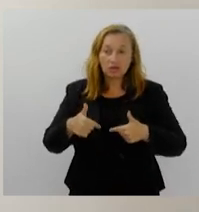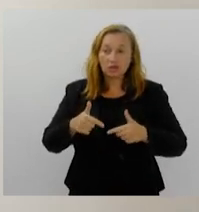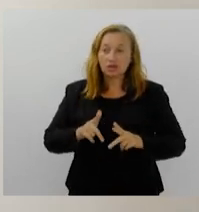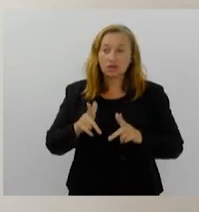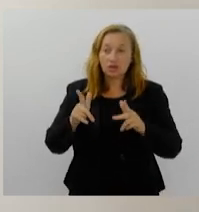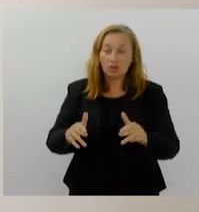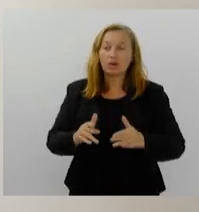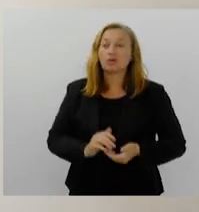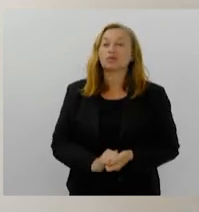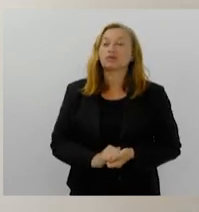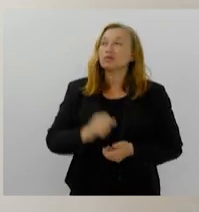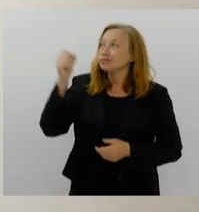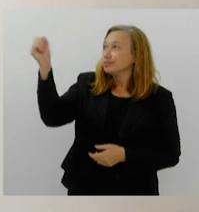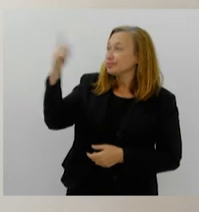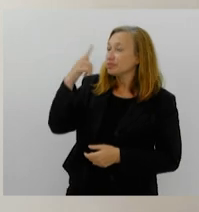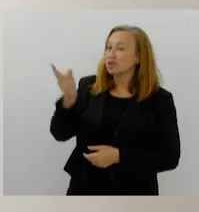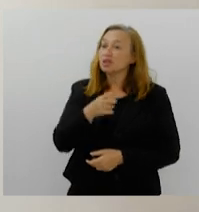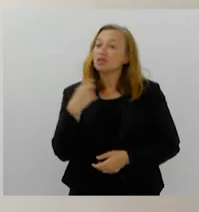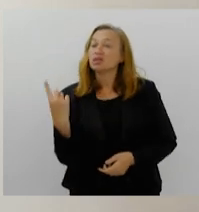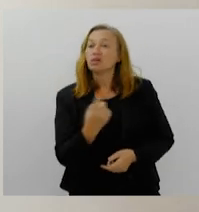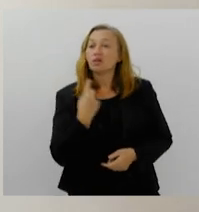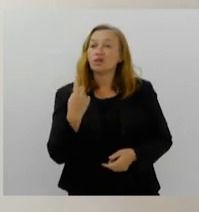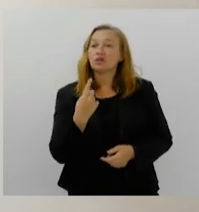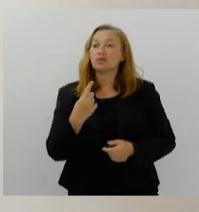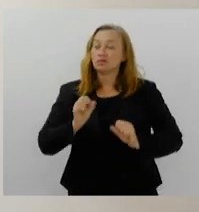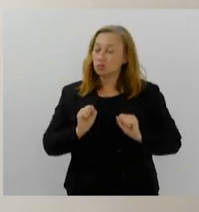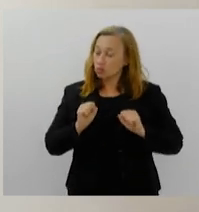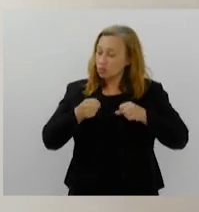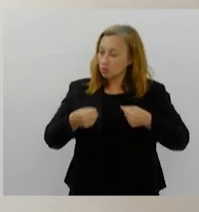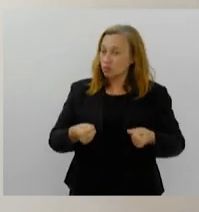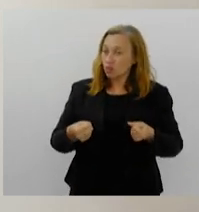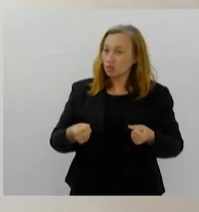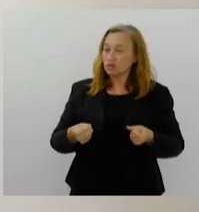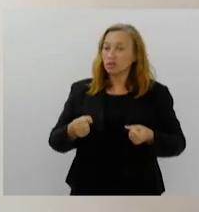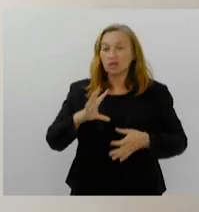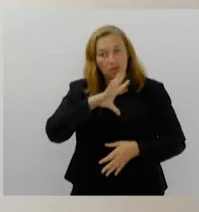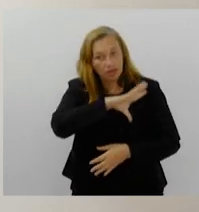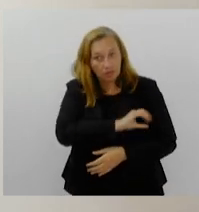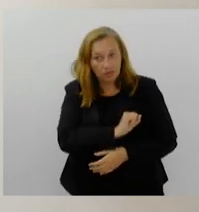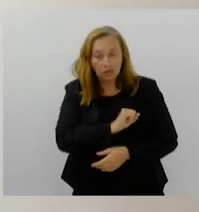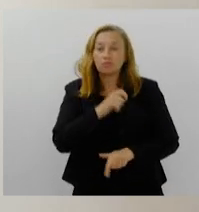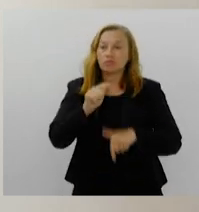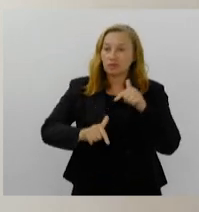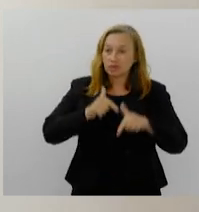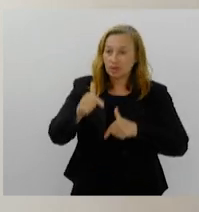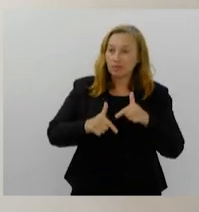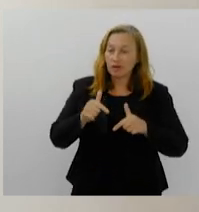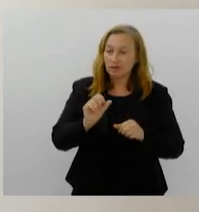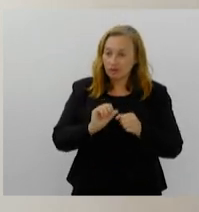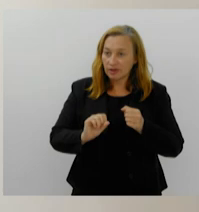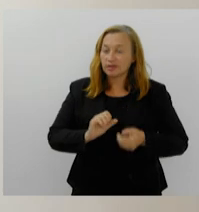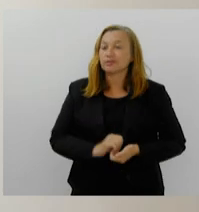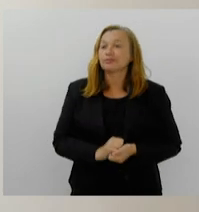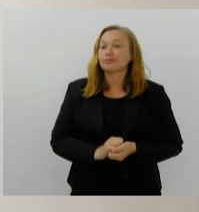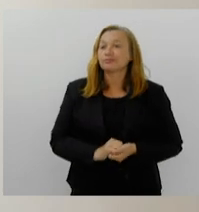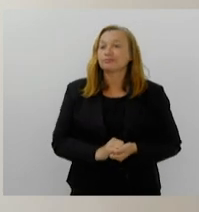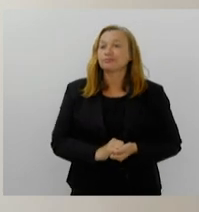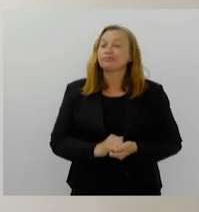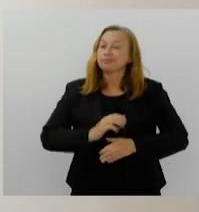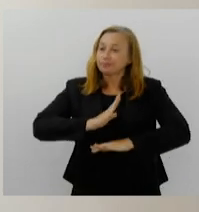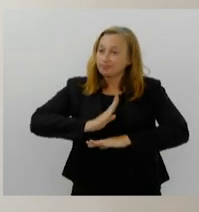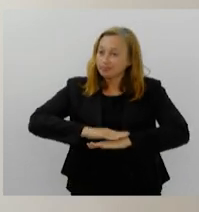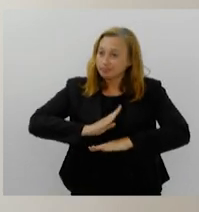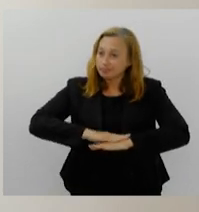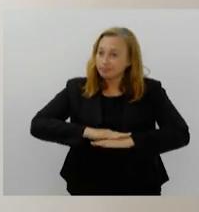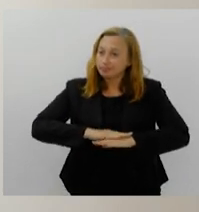sempre, inspirando-nos com a sua determinação e paixão pelo trabalho que realiza. Neste momento